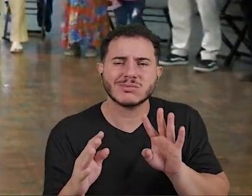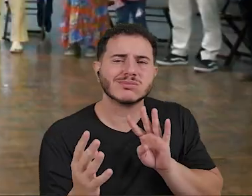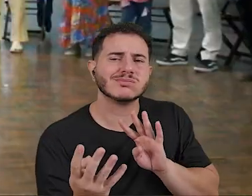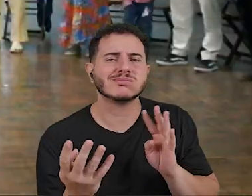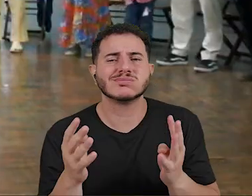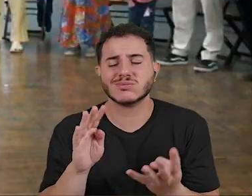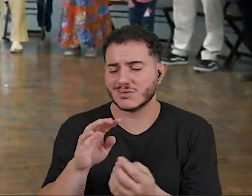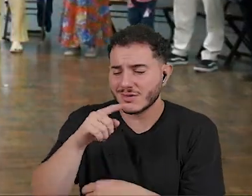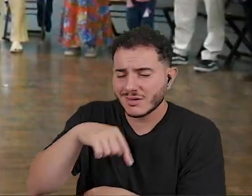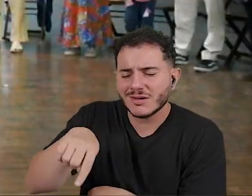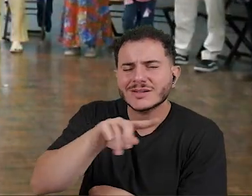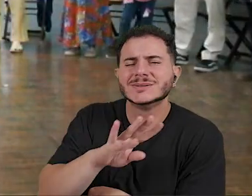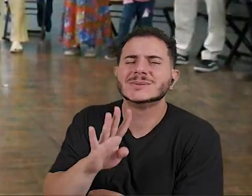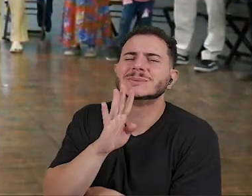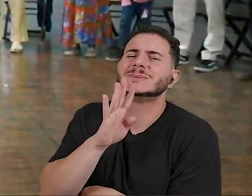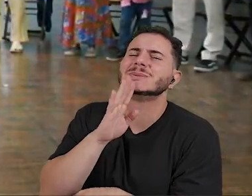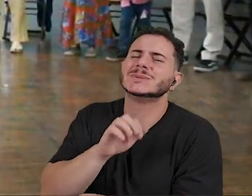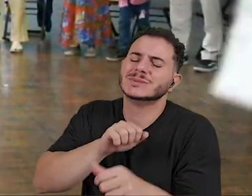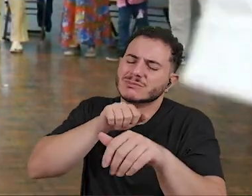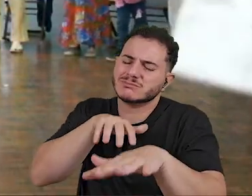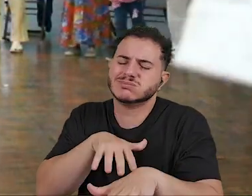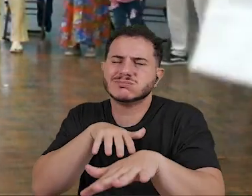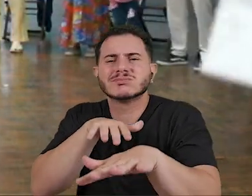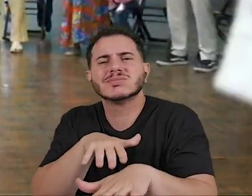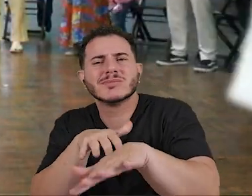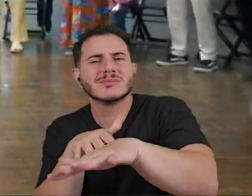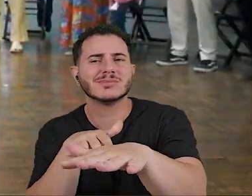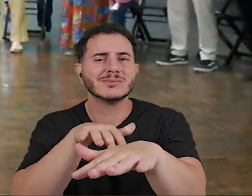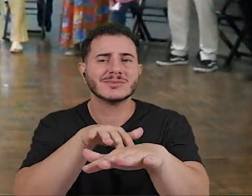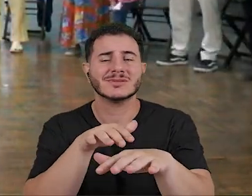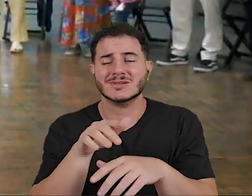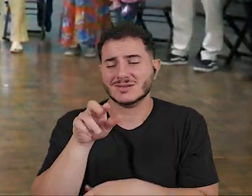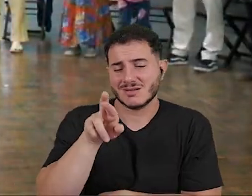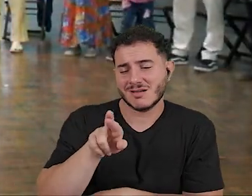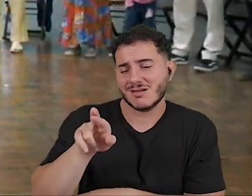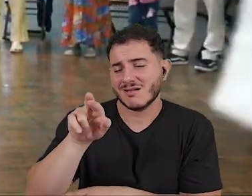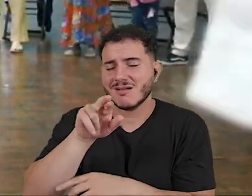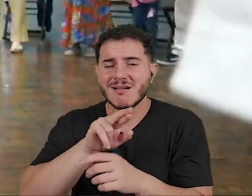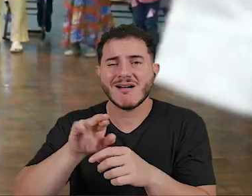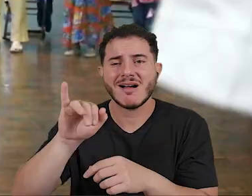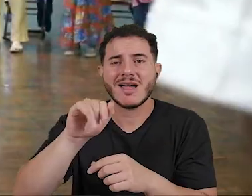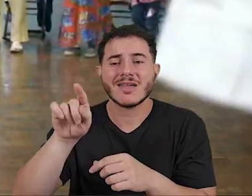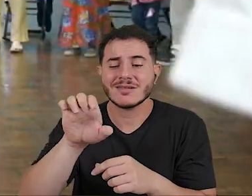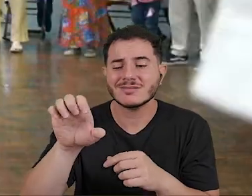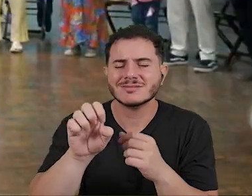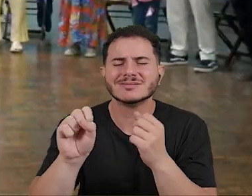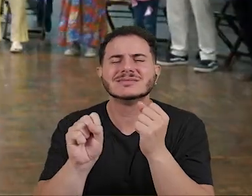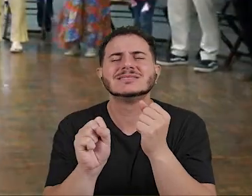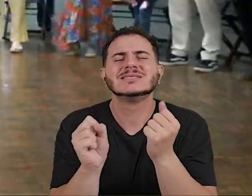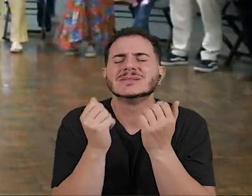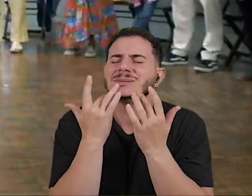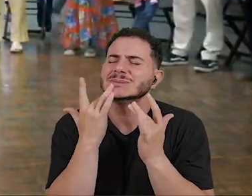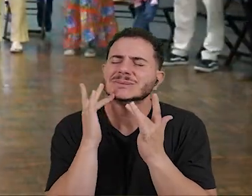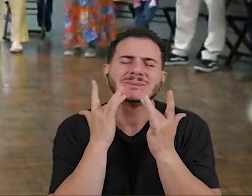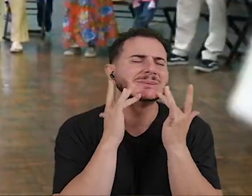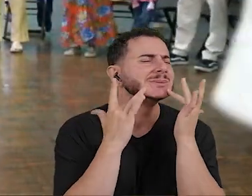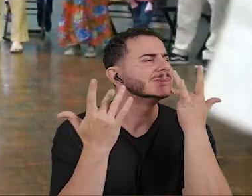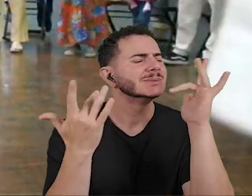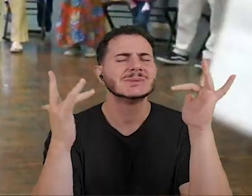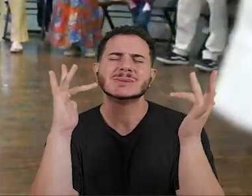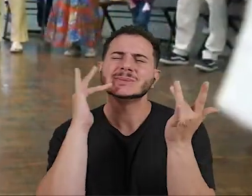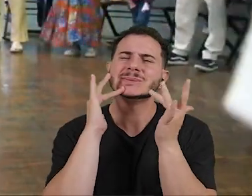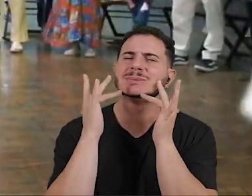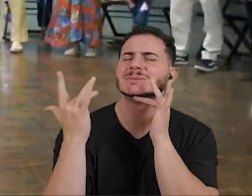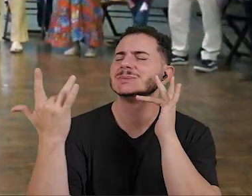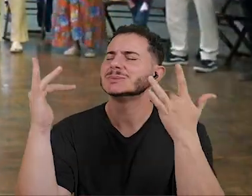bem. Minha joia, meu tesouro, pedra preciosa em ouro, um brilho